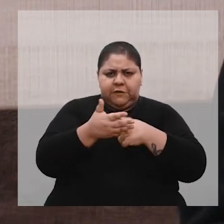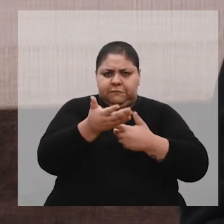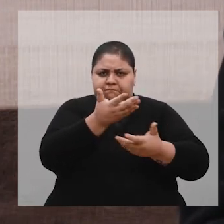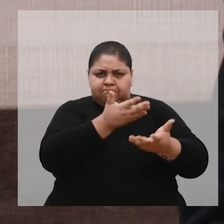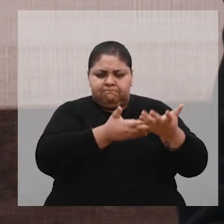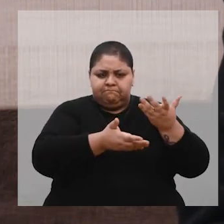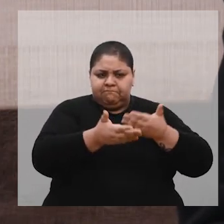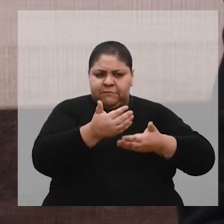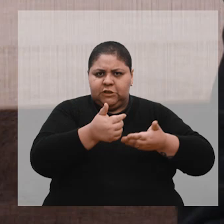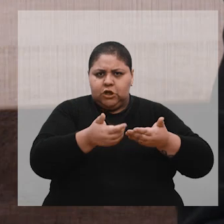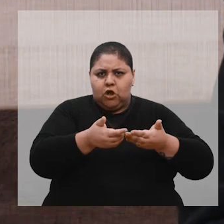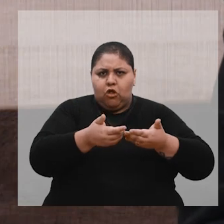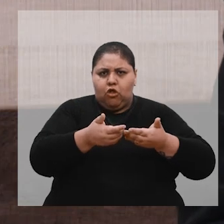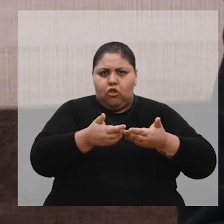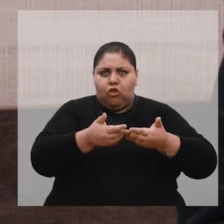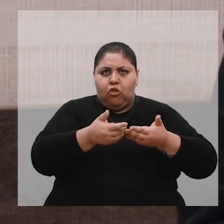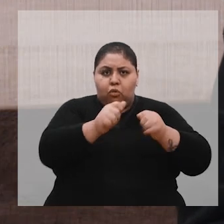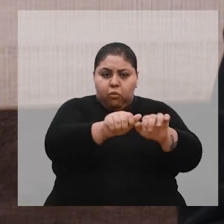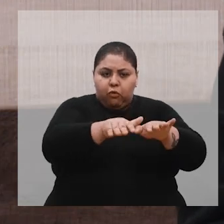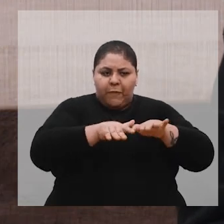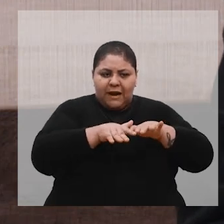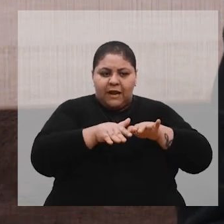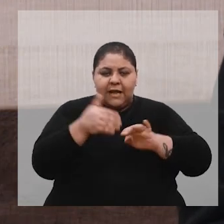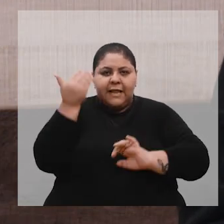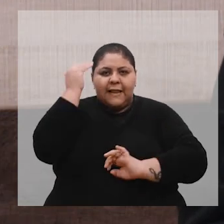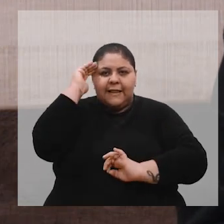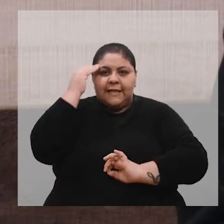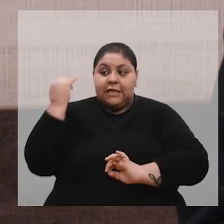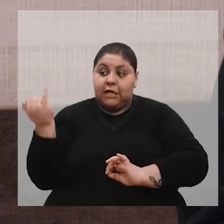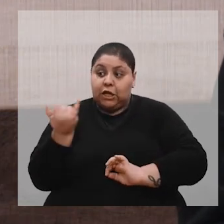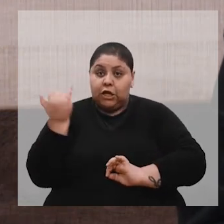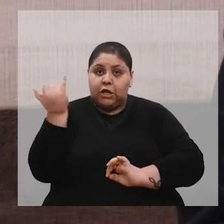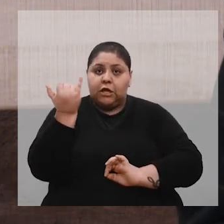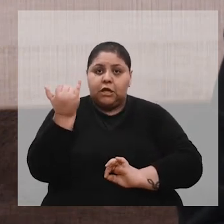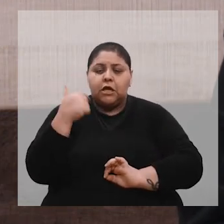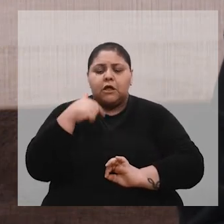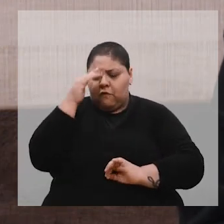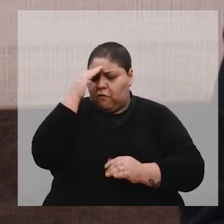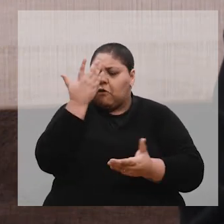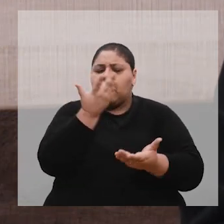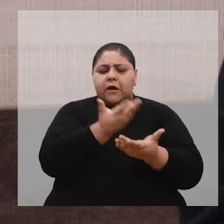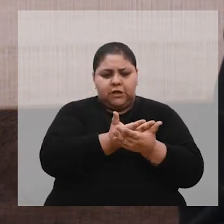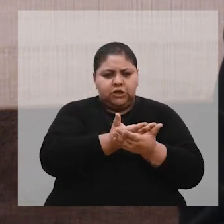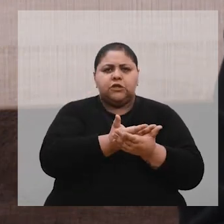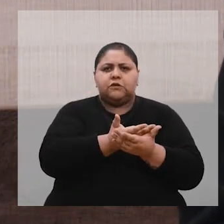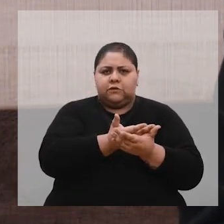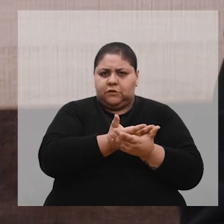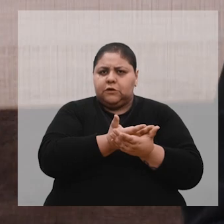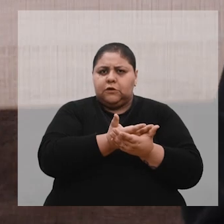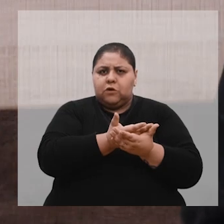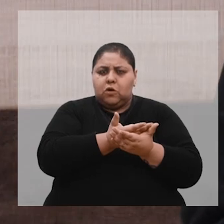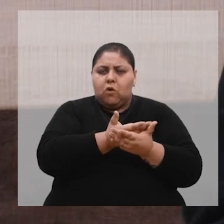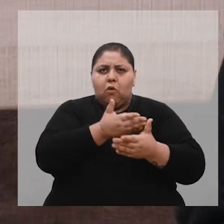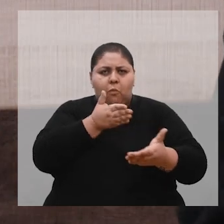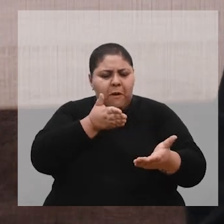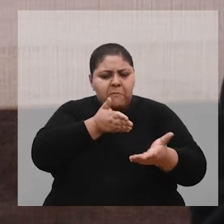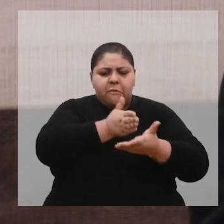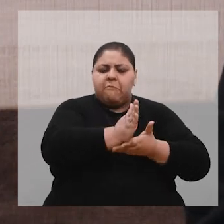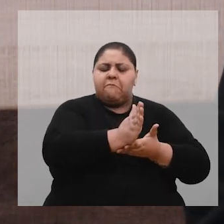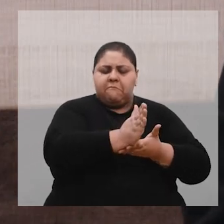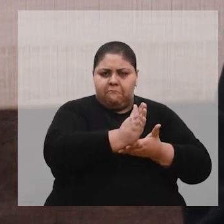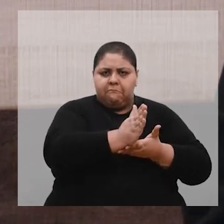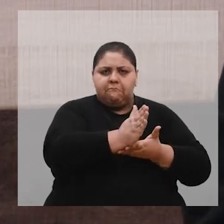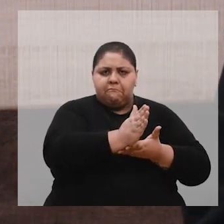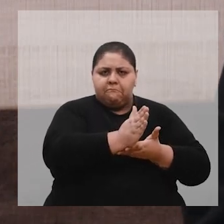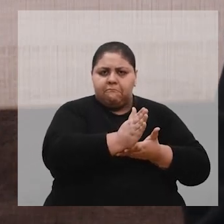conversa ali já no parlamento, eles entendem da importância disso e eu tenho certeza, Fábio, que será uma aprovação